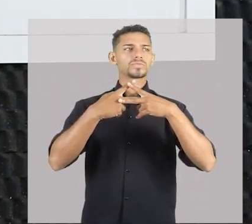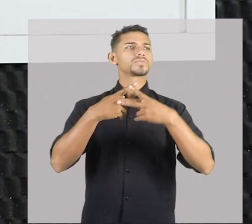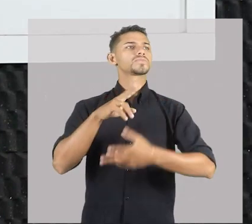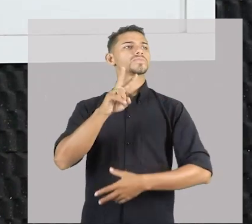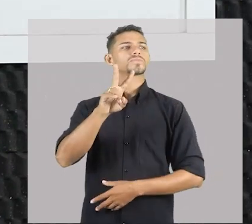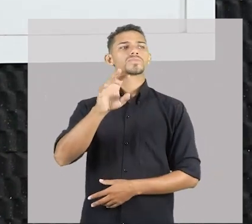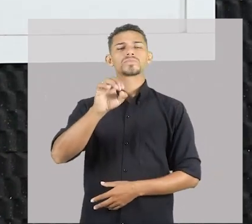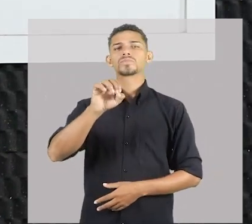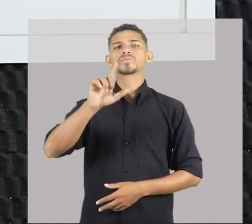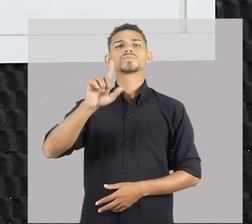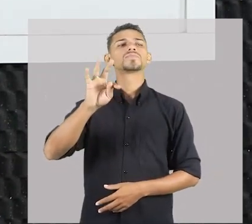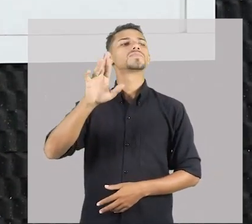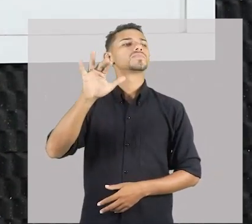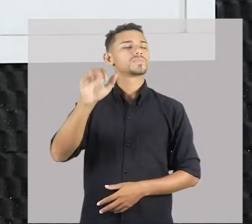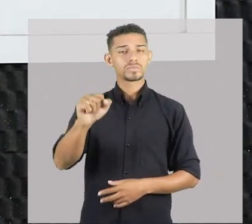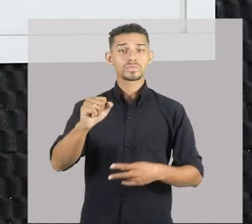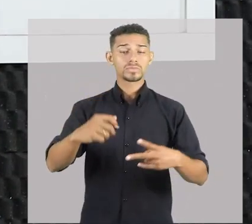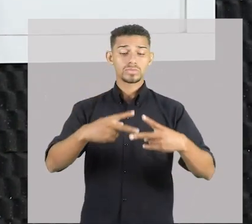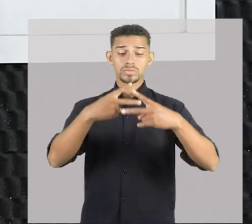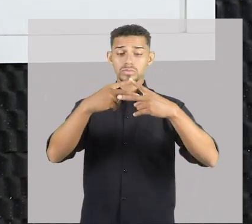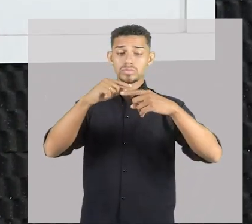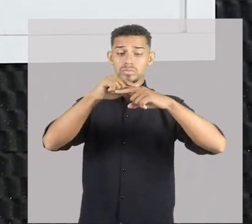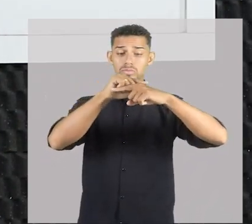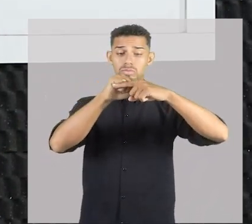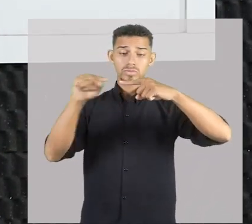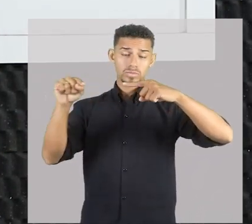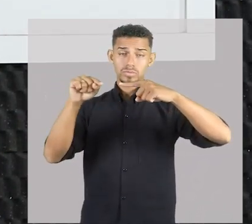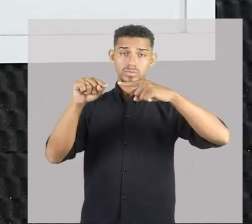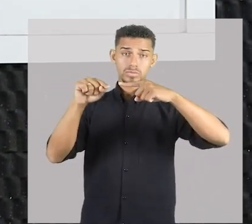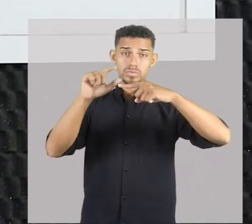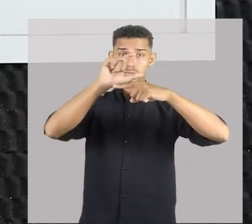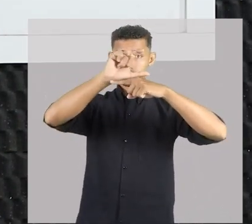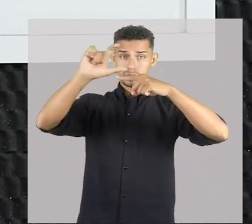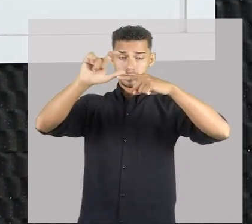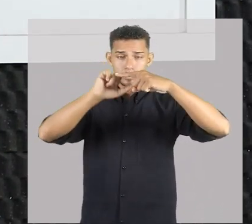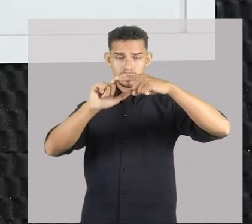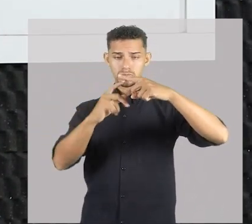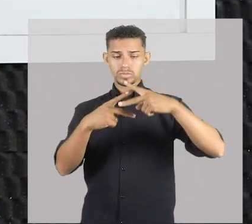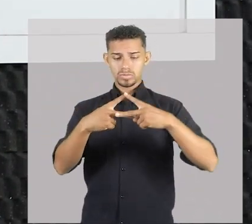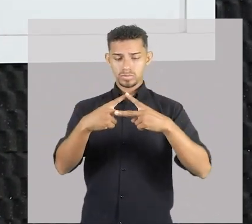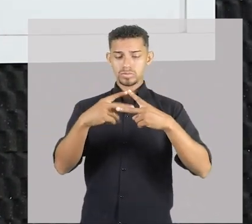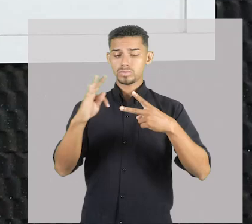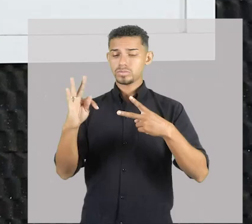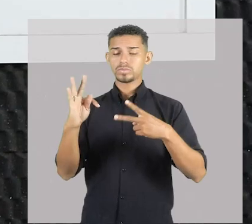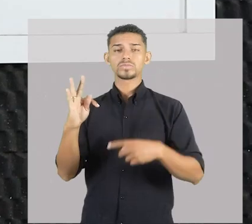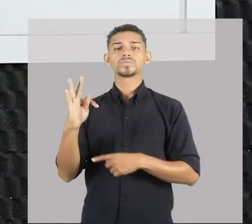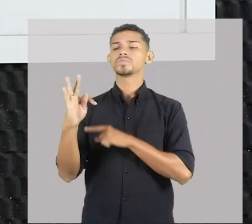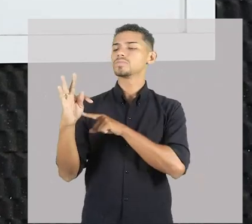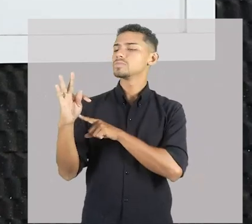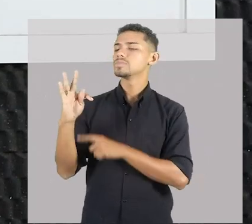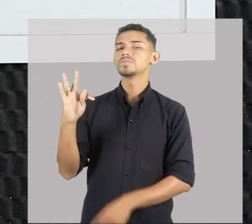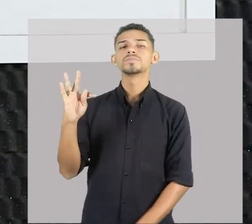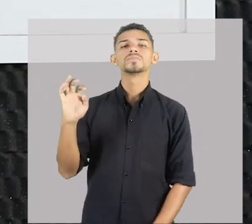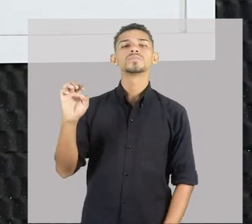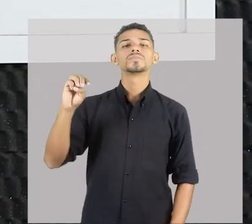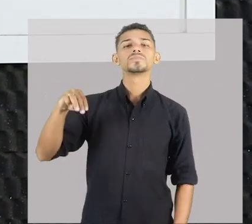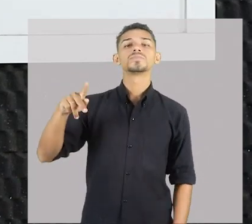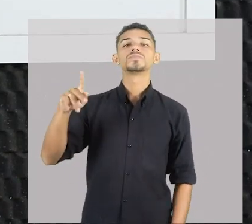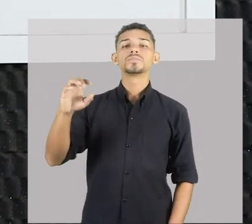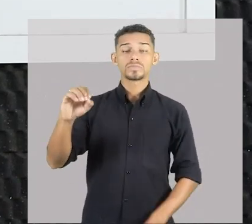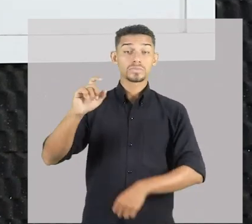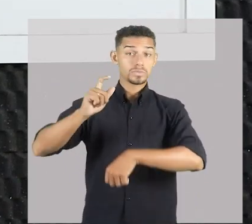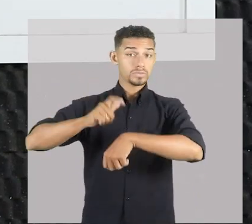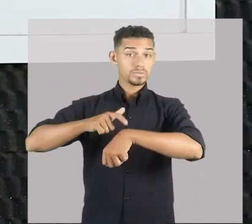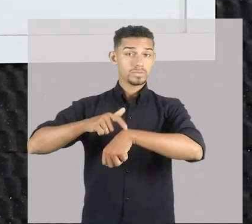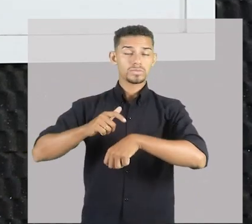Então, essa é uma das maneiras de calcular a frequência, tá? No sistema internacional, vamos botar bem aqui, ó, no